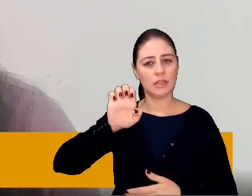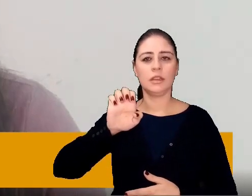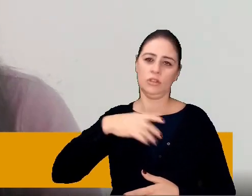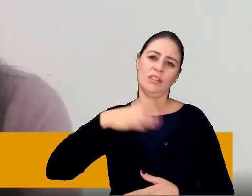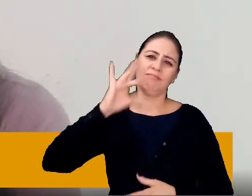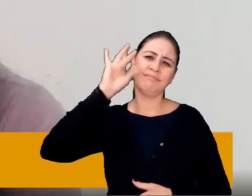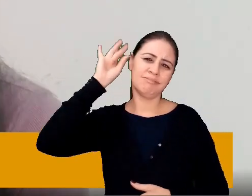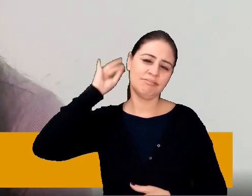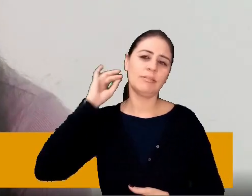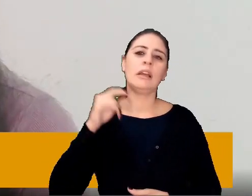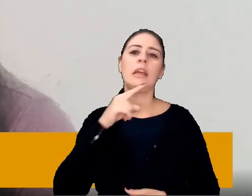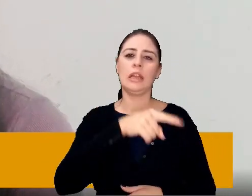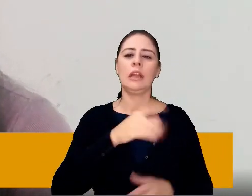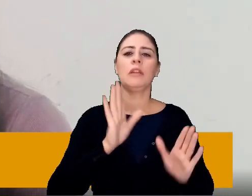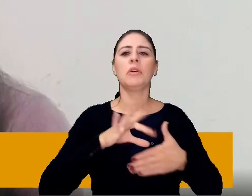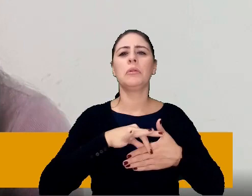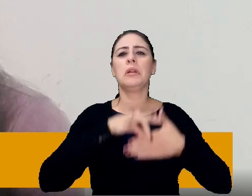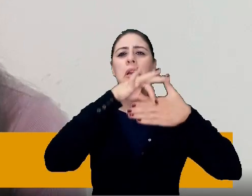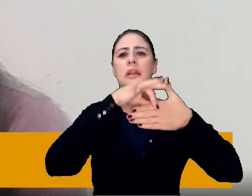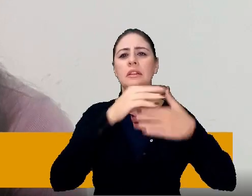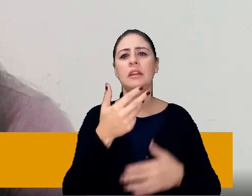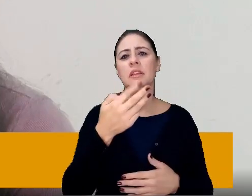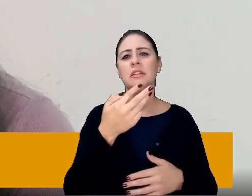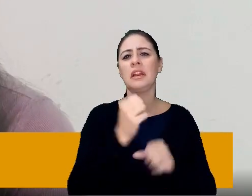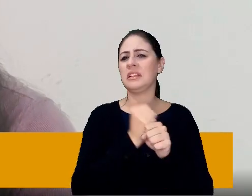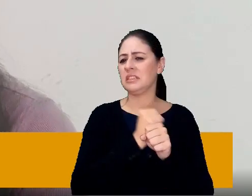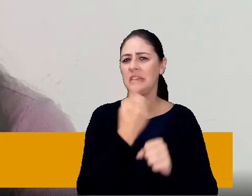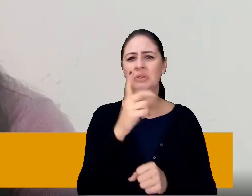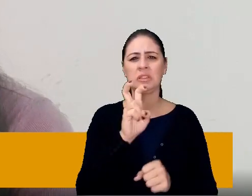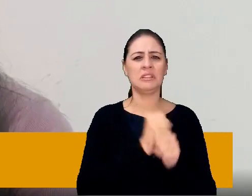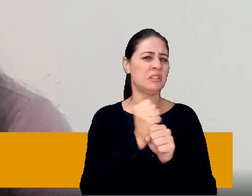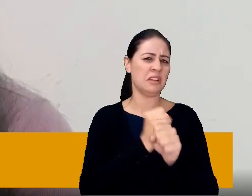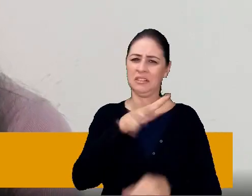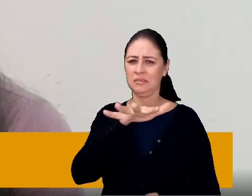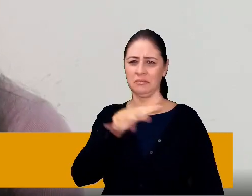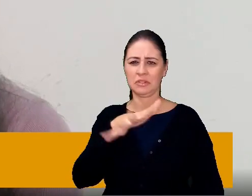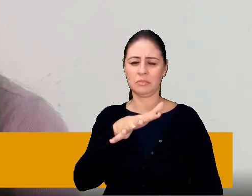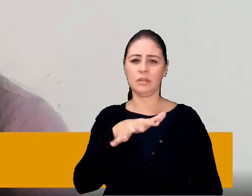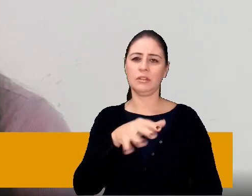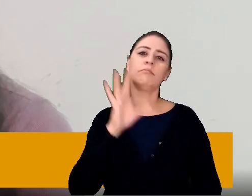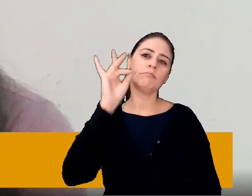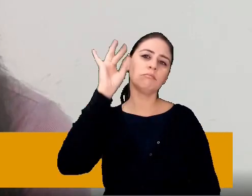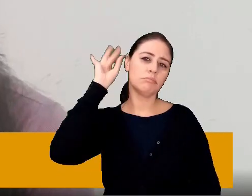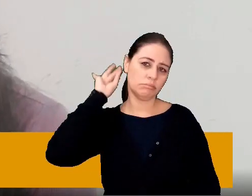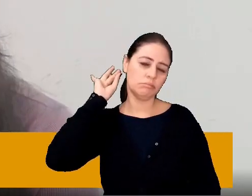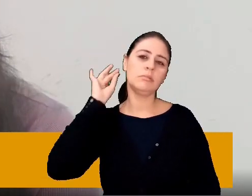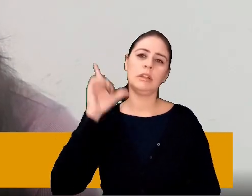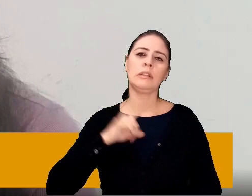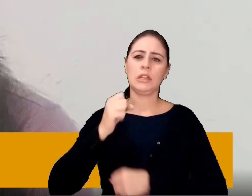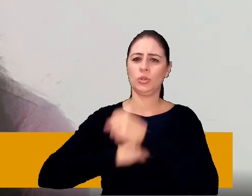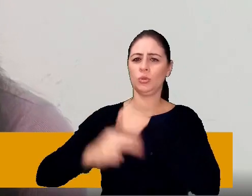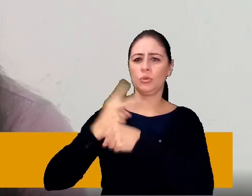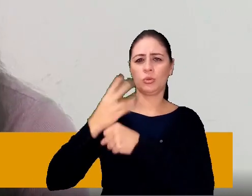cacique, desde a aldeia Cambuí, e ele ficou nesse cargo por 13 anos, 15 anos,